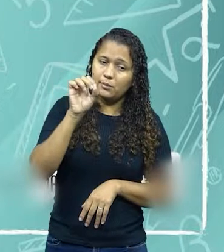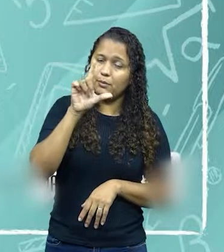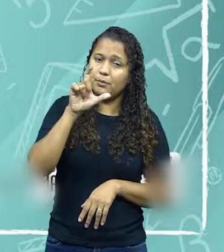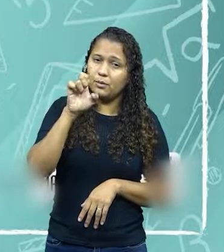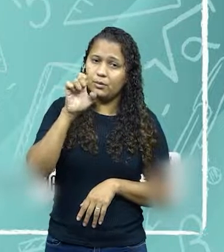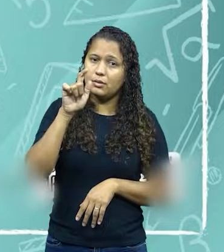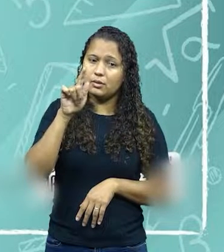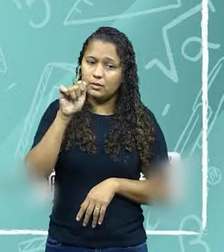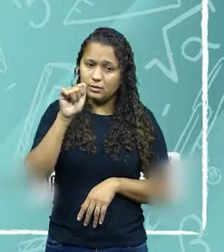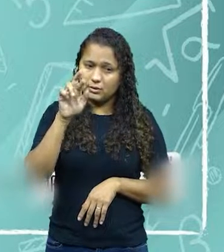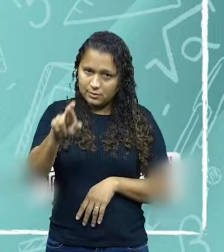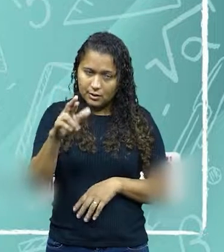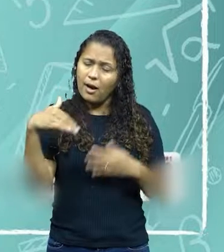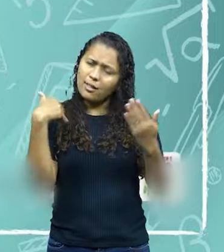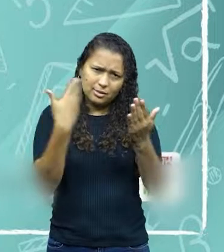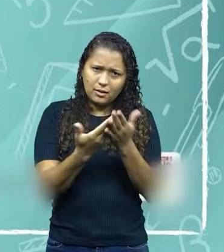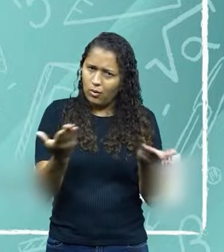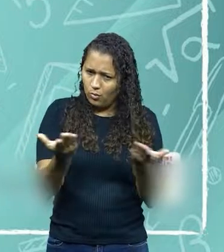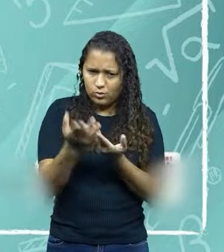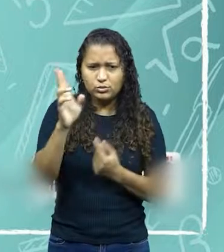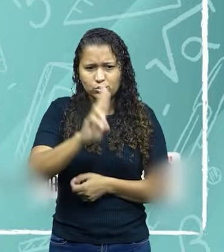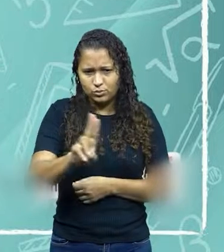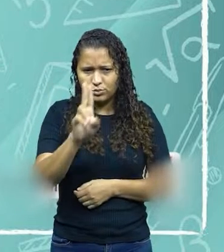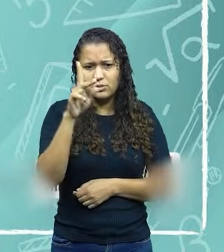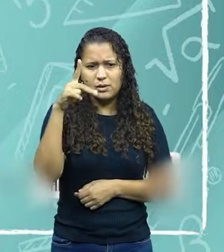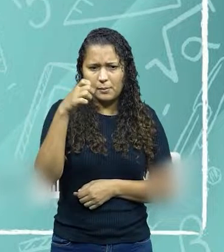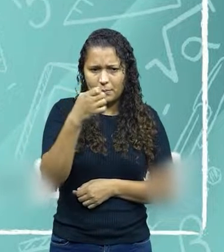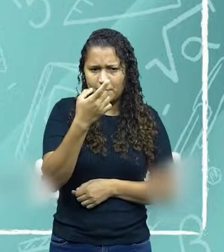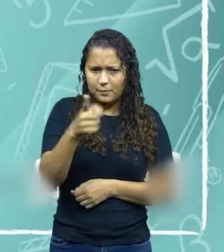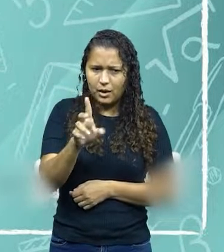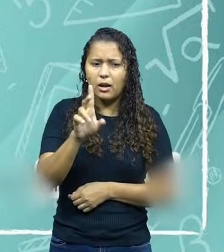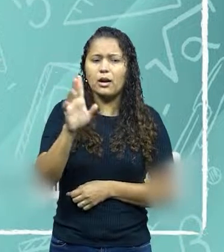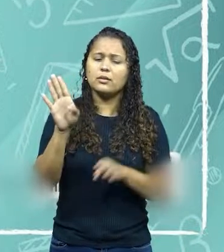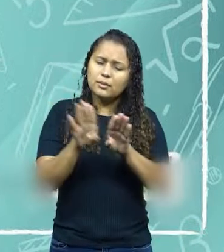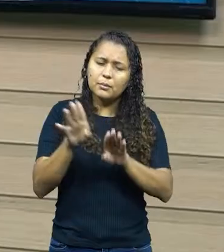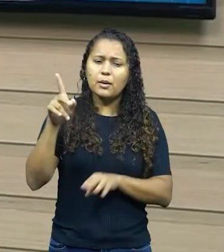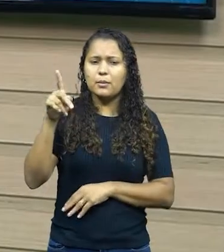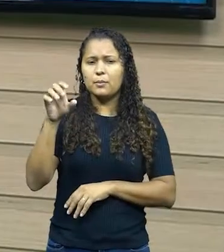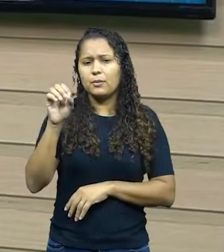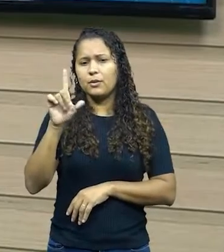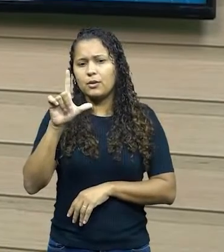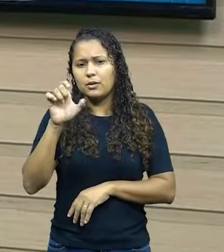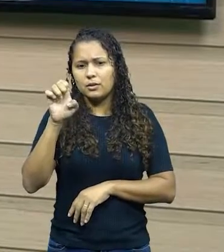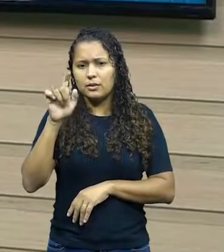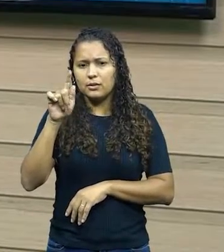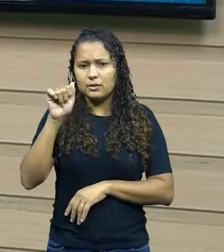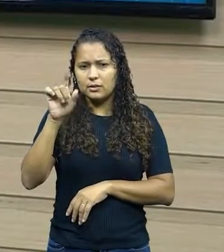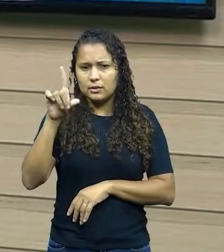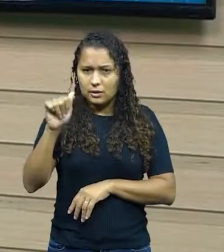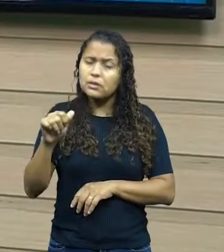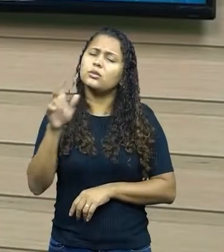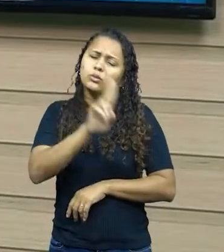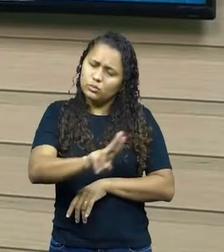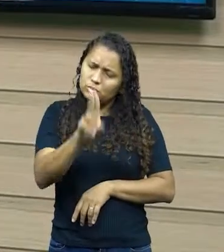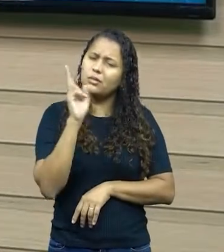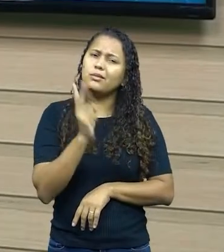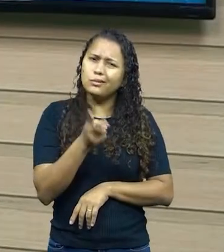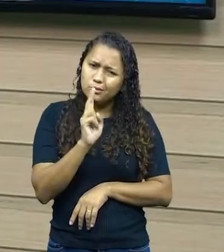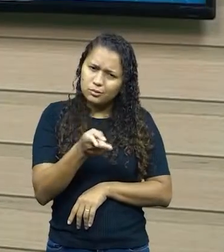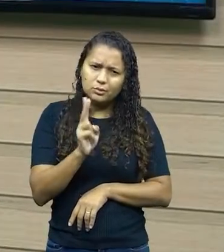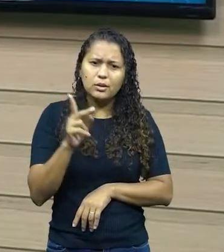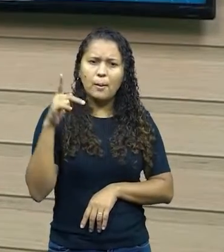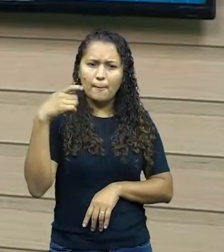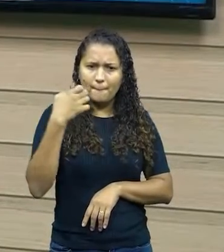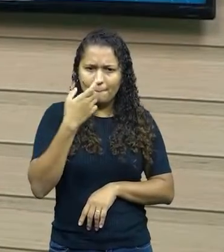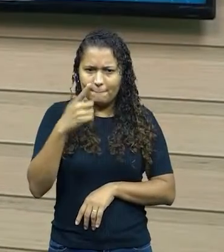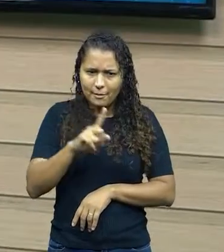utiliza a polegada até hoje. O pé e a polegada são muito utilizados principalmente na indústria, tá? O pé é muito